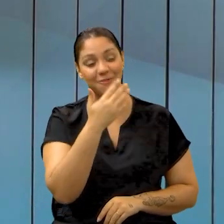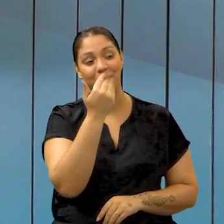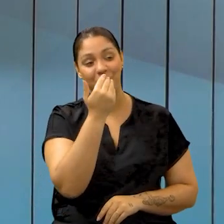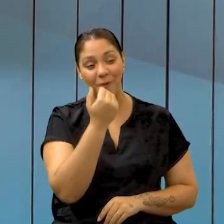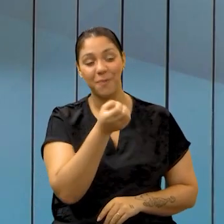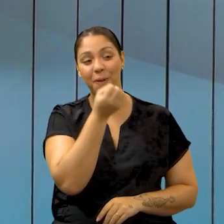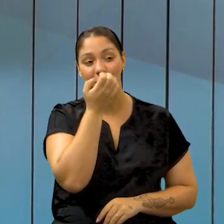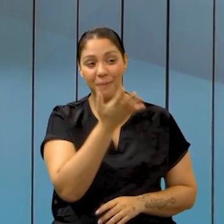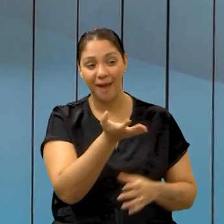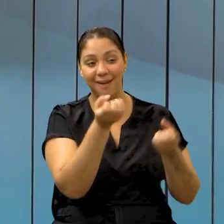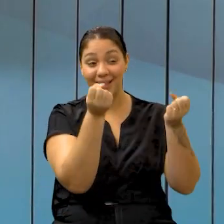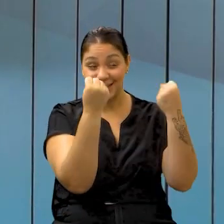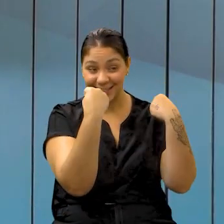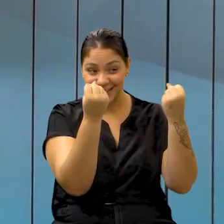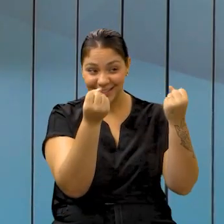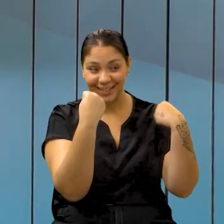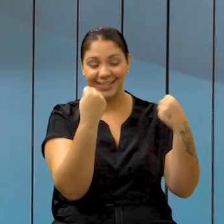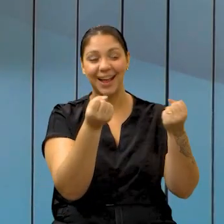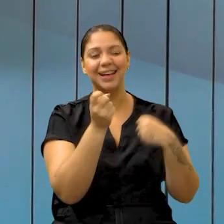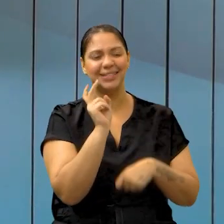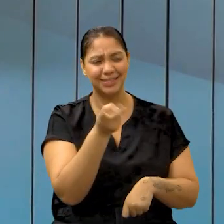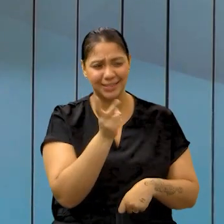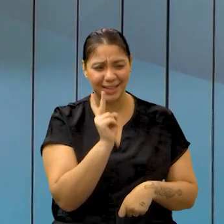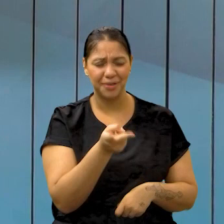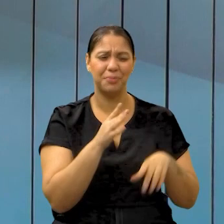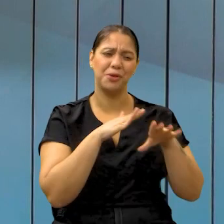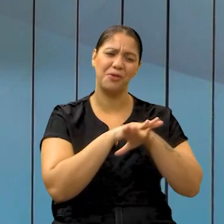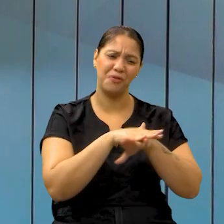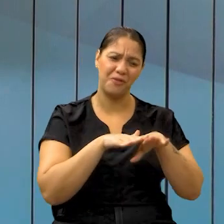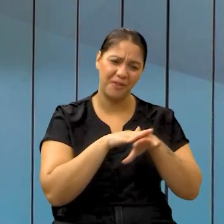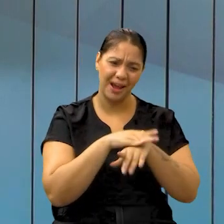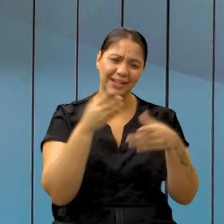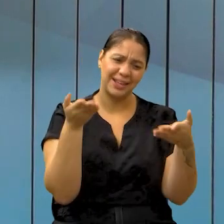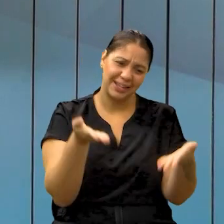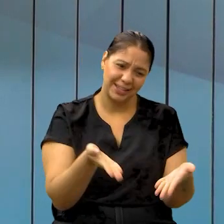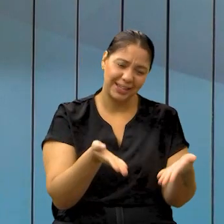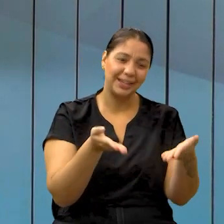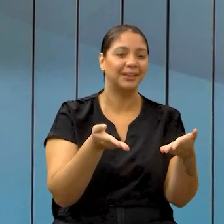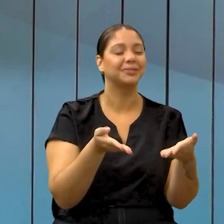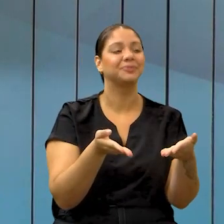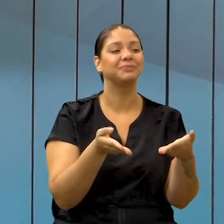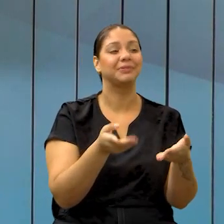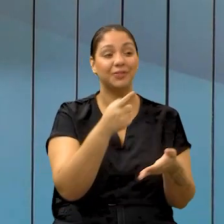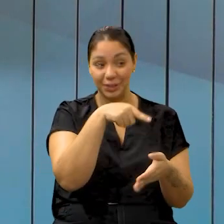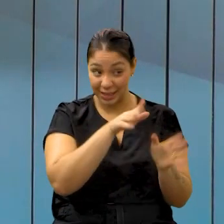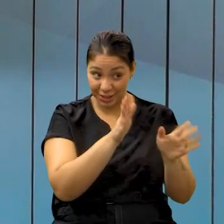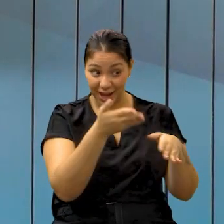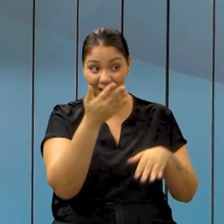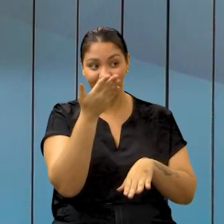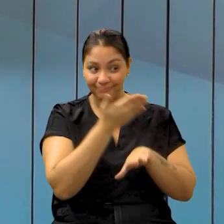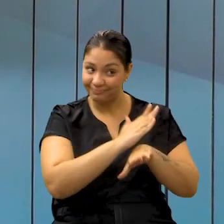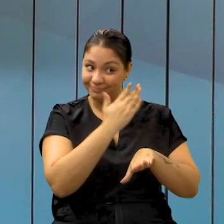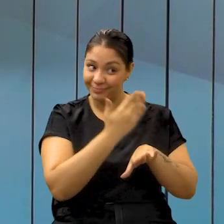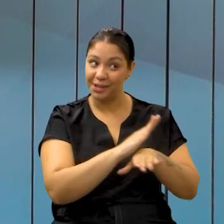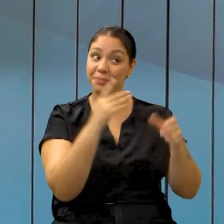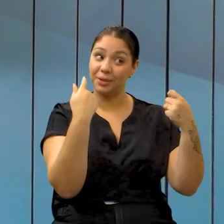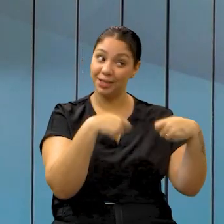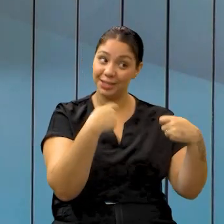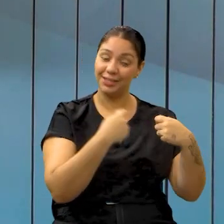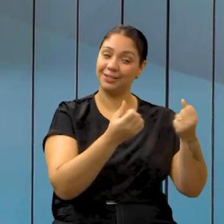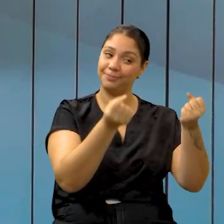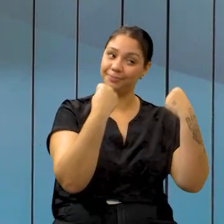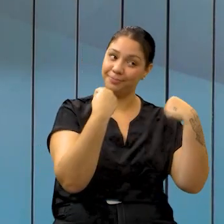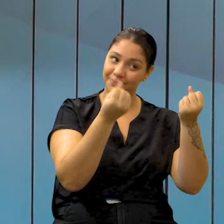gente. Comer bem, se exercitar. A gente sempre fala sobre esse assunto aqui, então vocês já estão bem treinados. Todo mundo